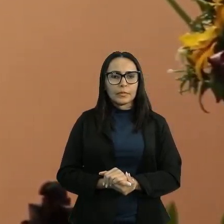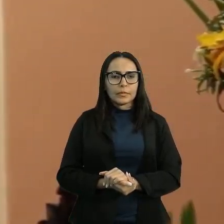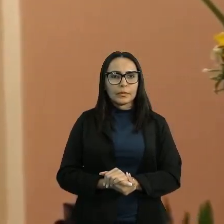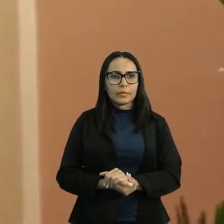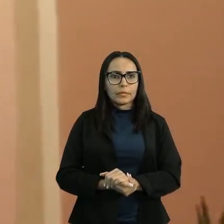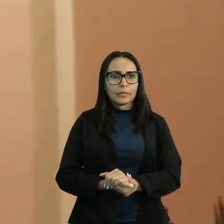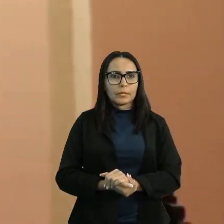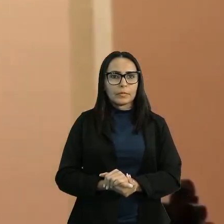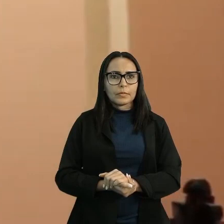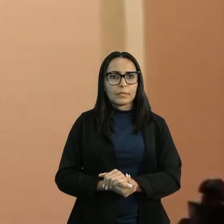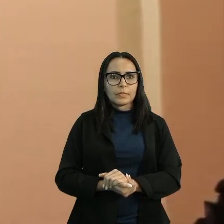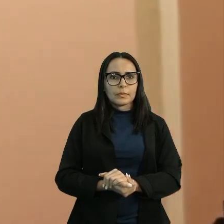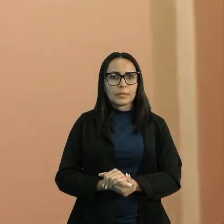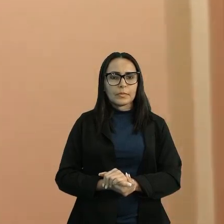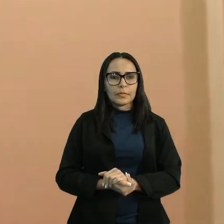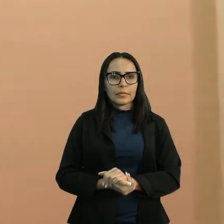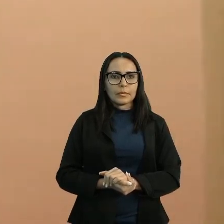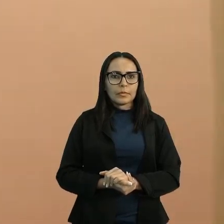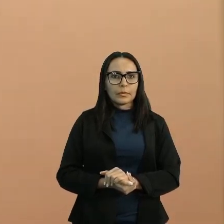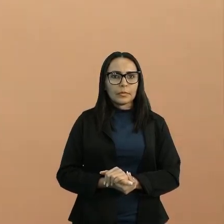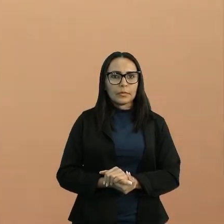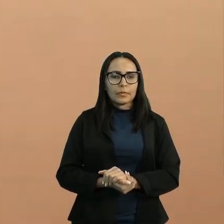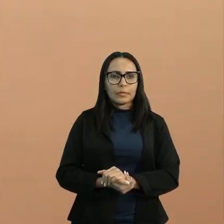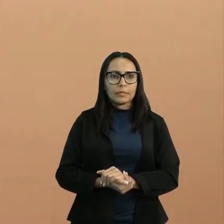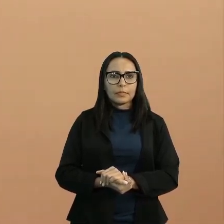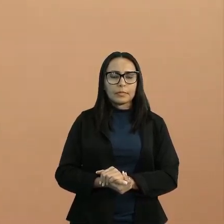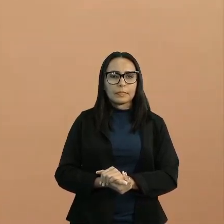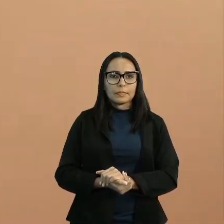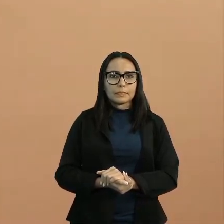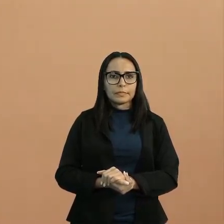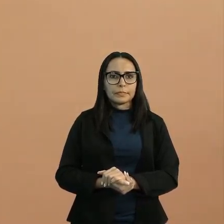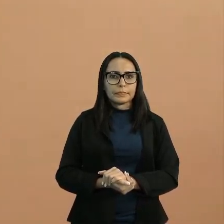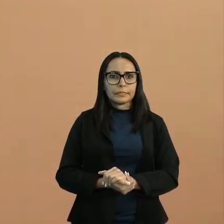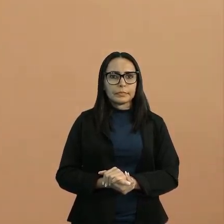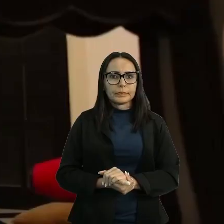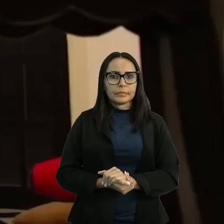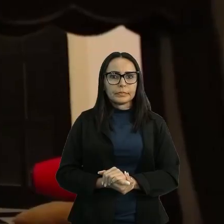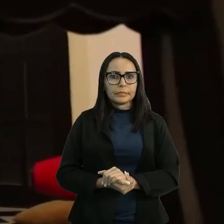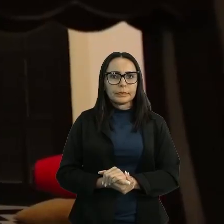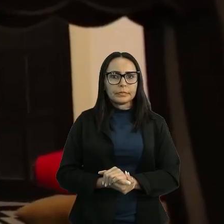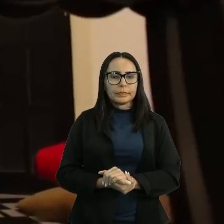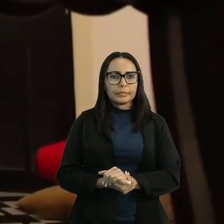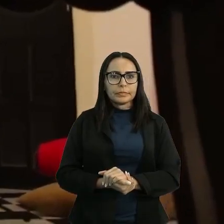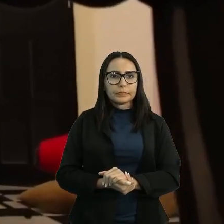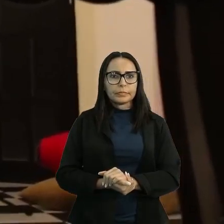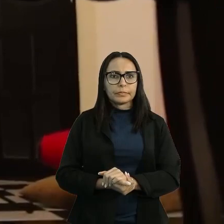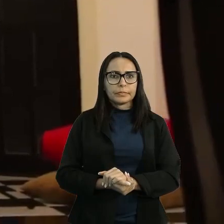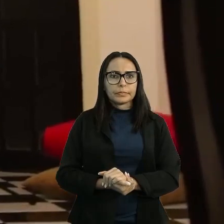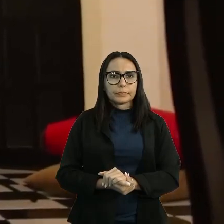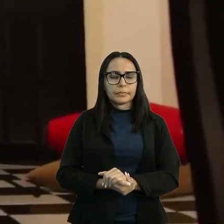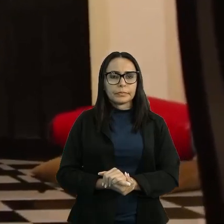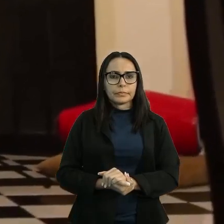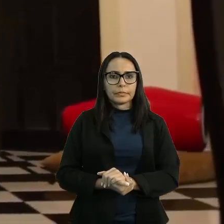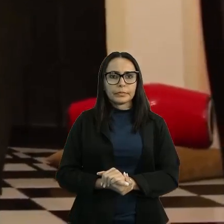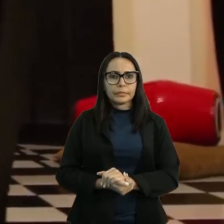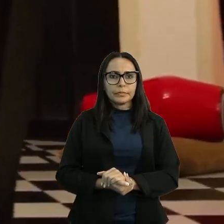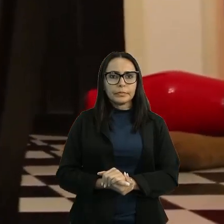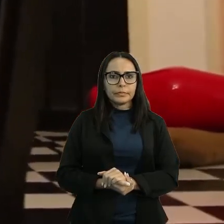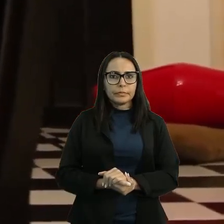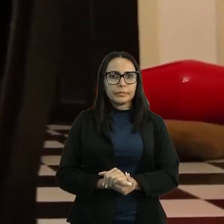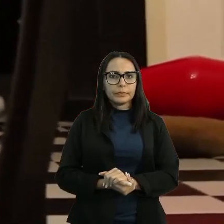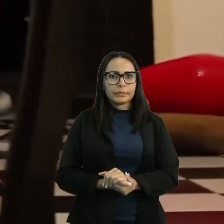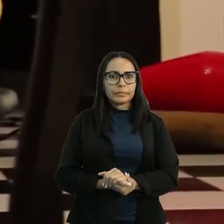esse espaço e pulverizar essa possibilidade para que as pessoas possam conhecer, né? É verdade, em relação ao acesso é uma coisa que muita gente, a gente tem